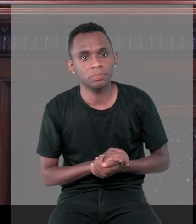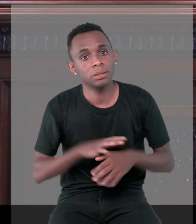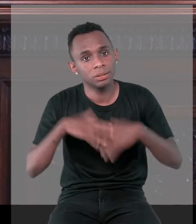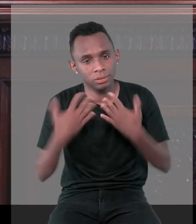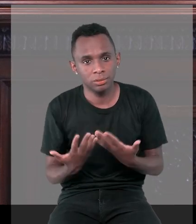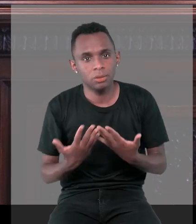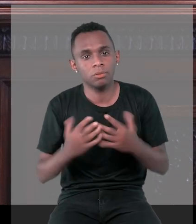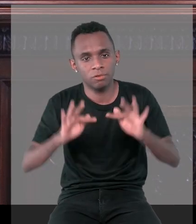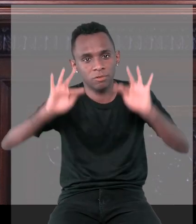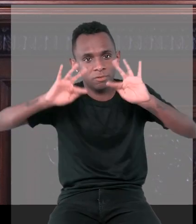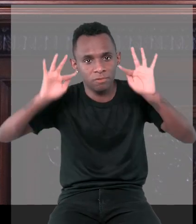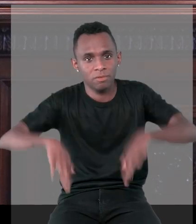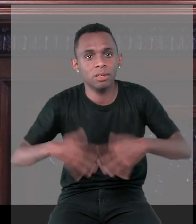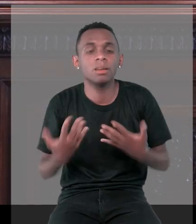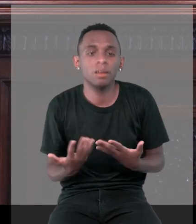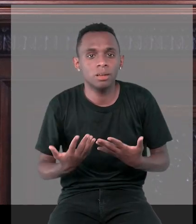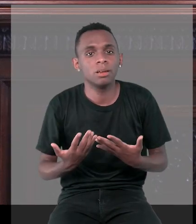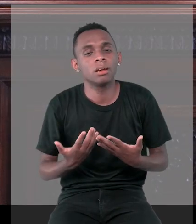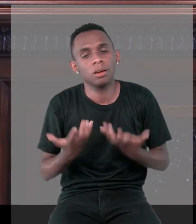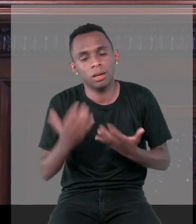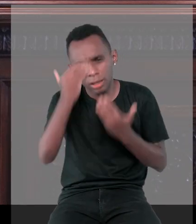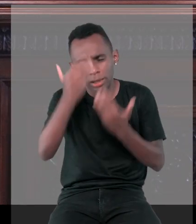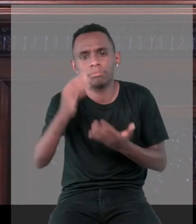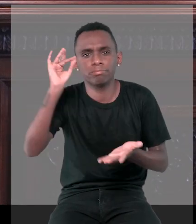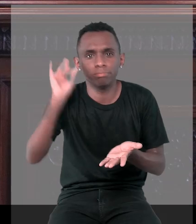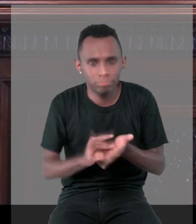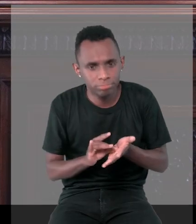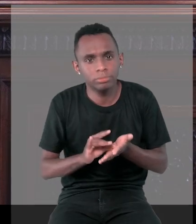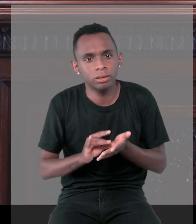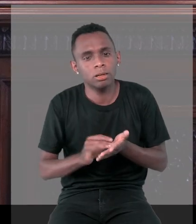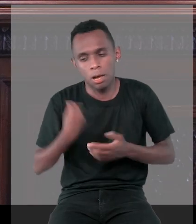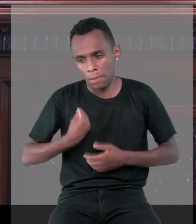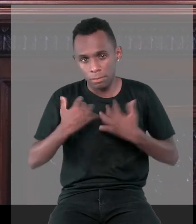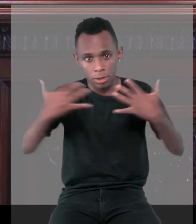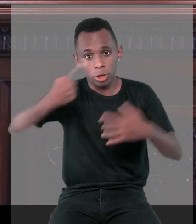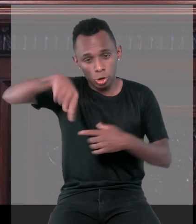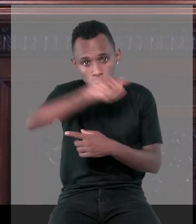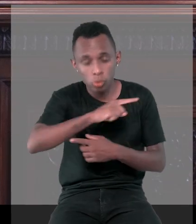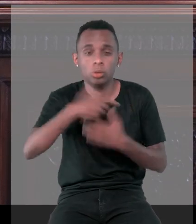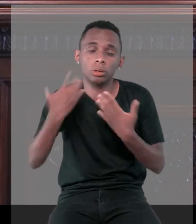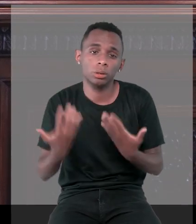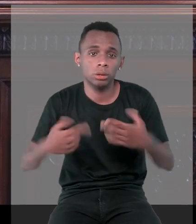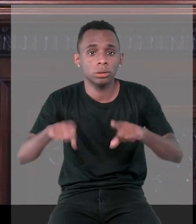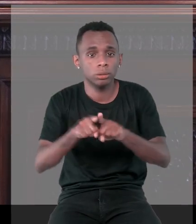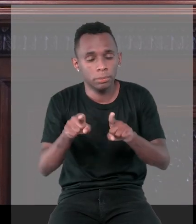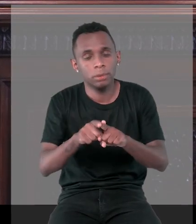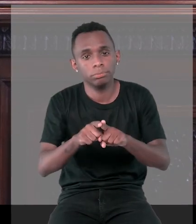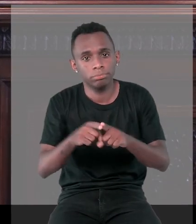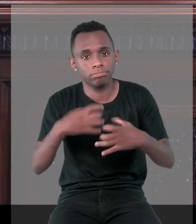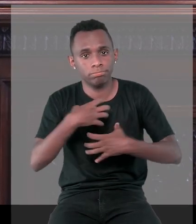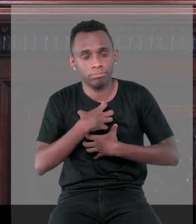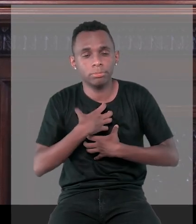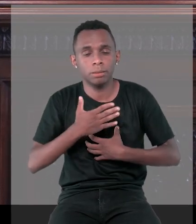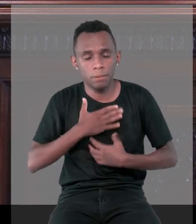Gente, então vamos encerrar. Quero agradecer demais a presença de todos vocês, dedicar para mim, para a